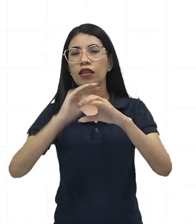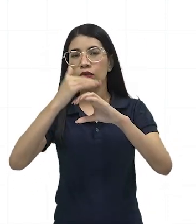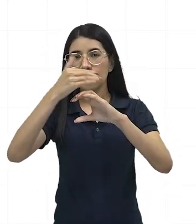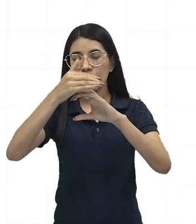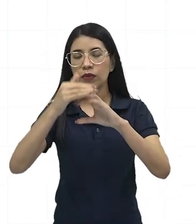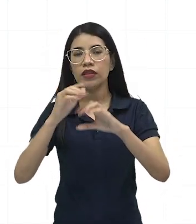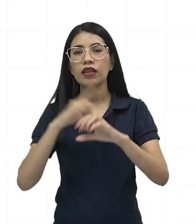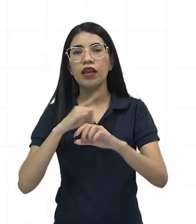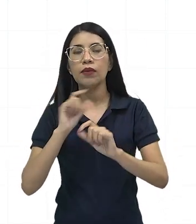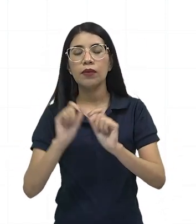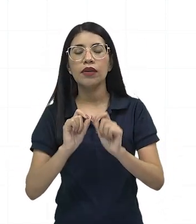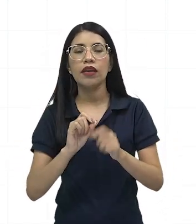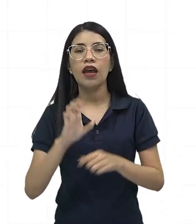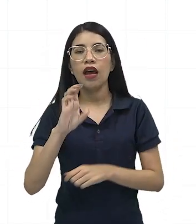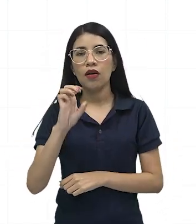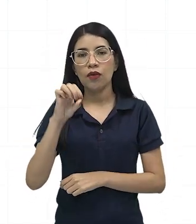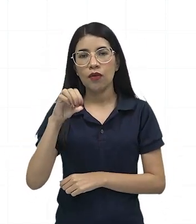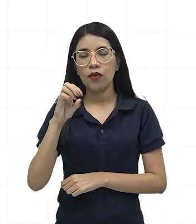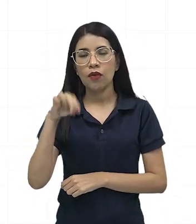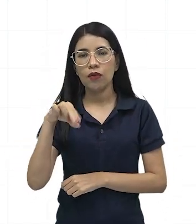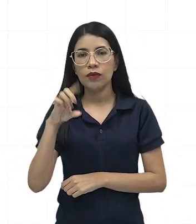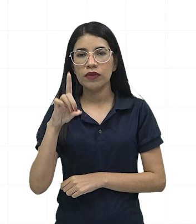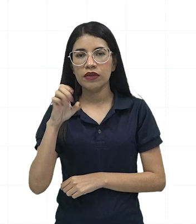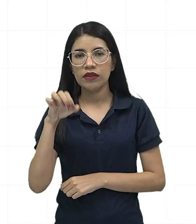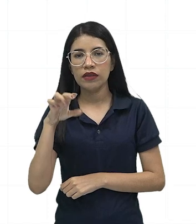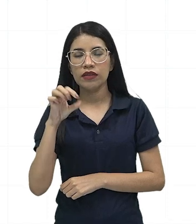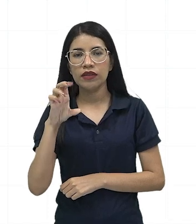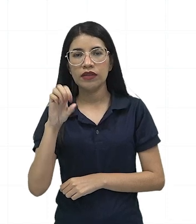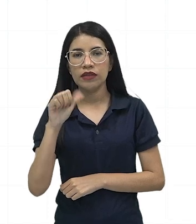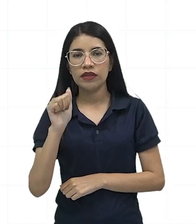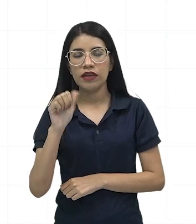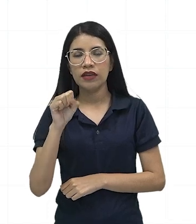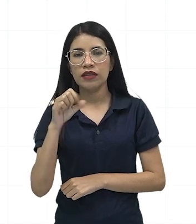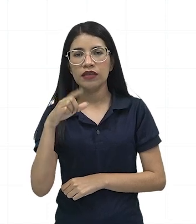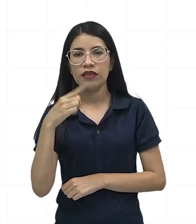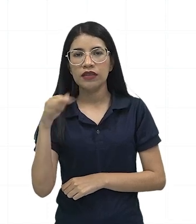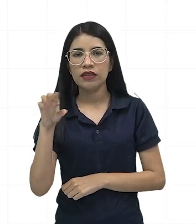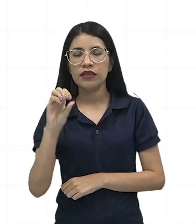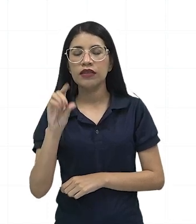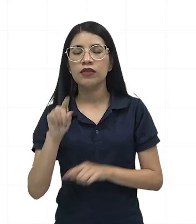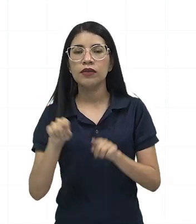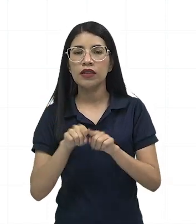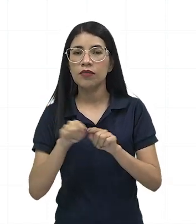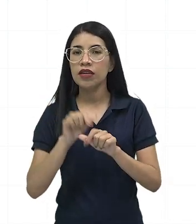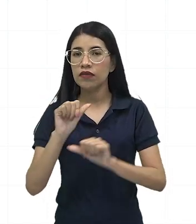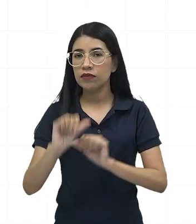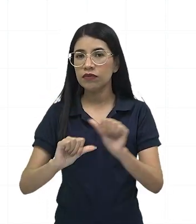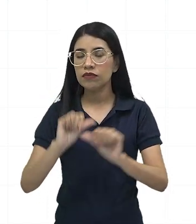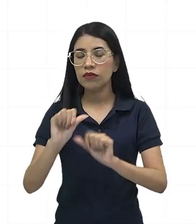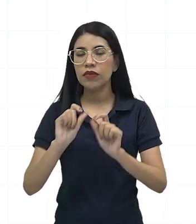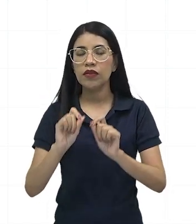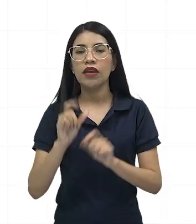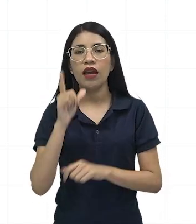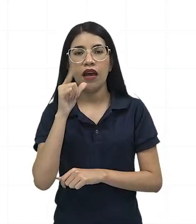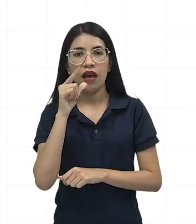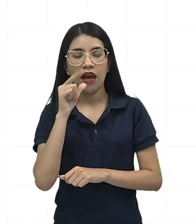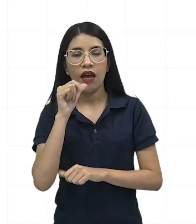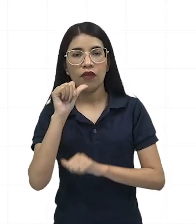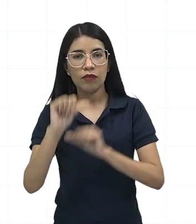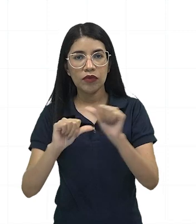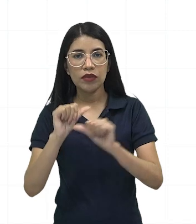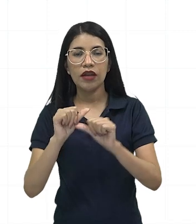passar por um processo de condensação, né, onde nós temos aí a transformação da água para o